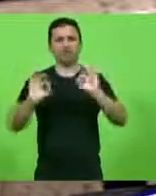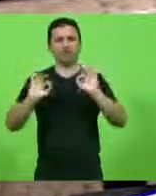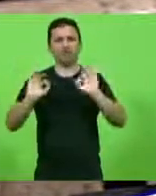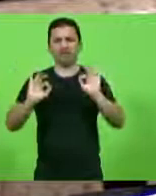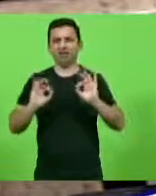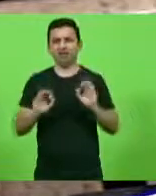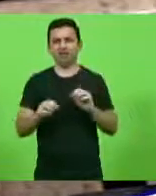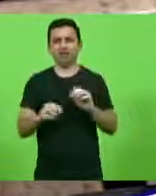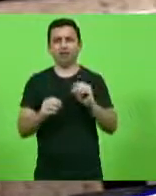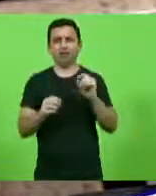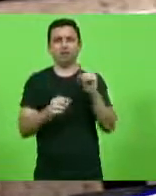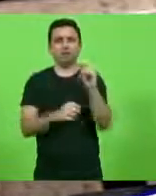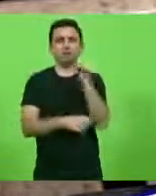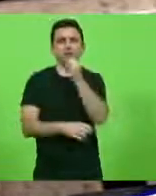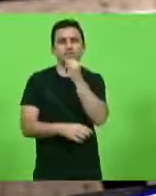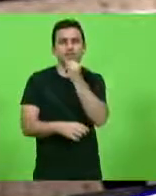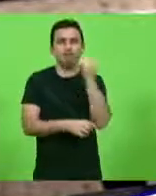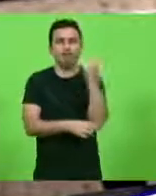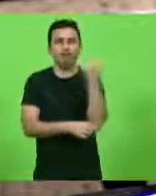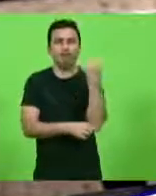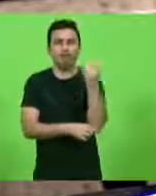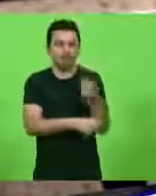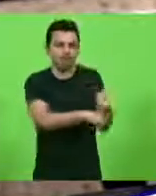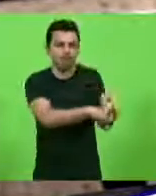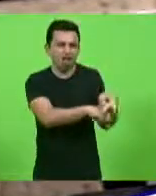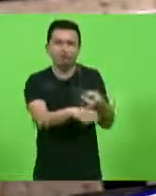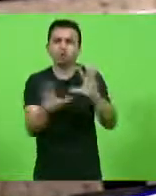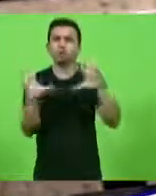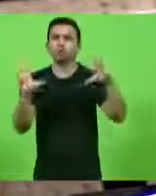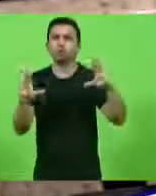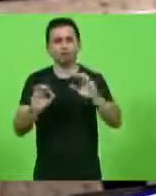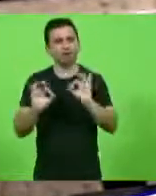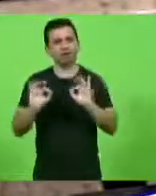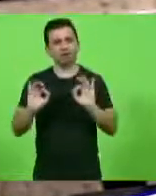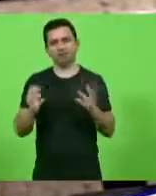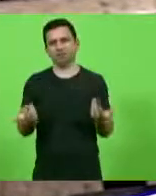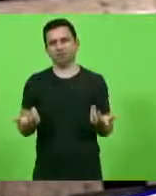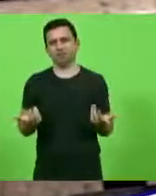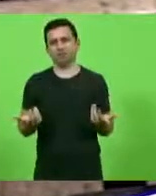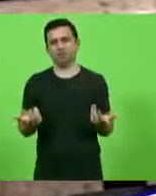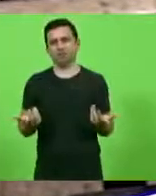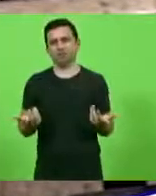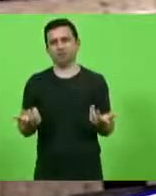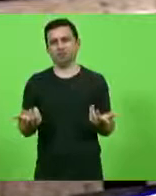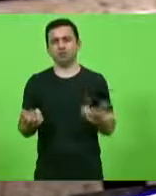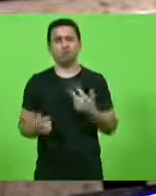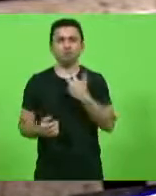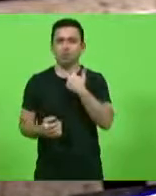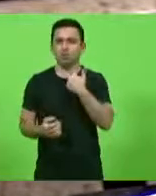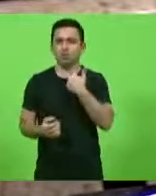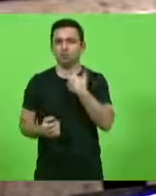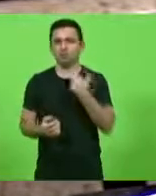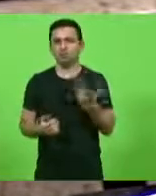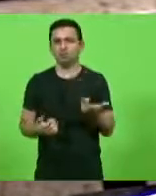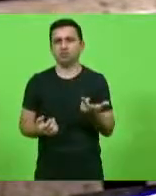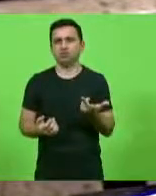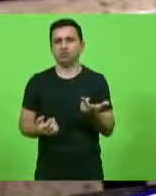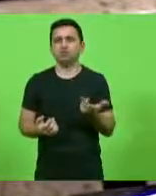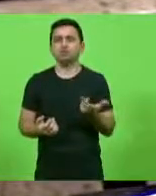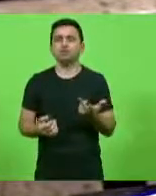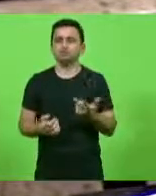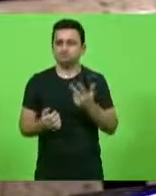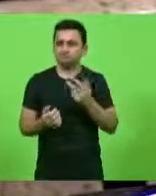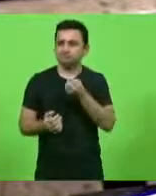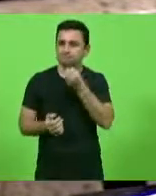usa satélite. E dizer que essa pesca é predatória é cuspir na cara do pescador catarinense. Então, parabéns, né? Que bom que temos